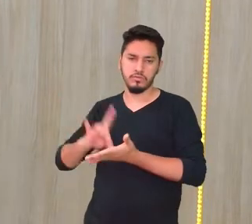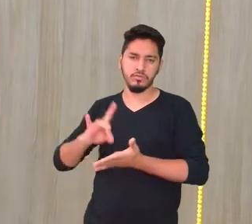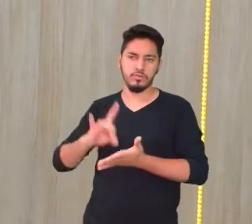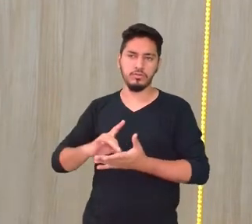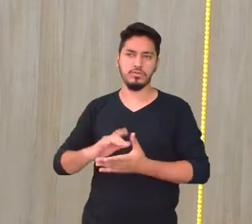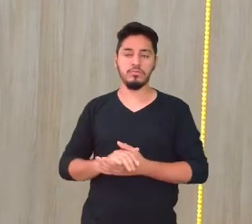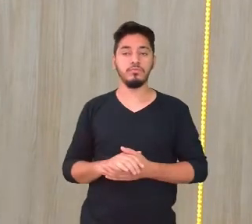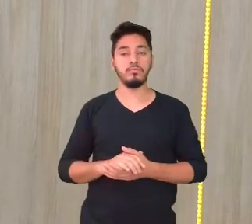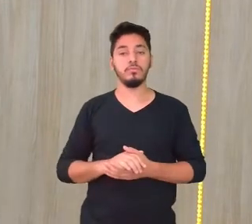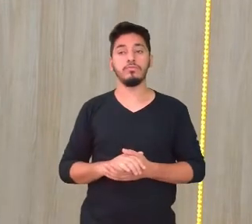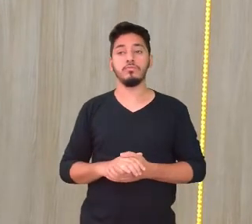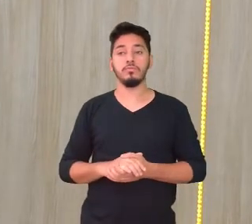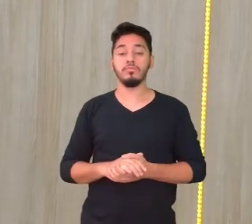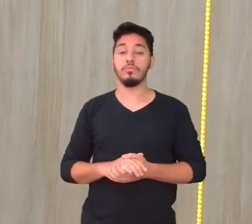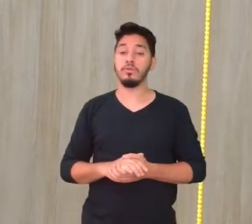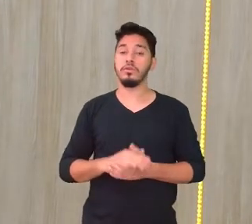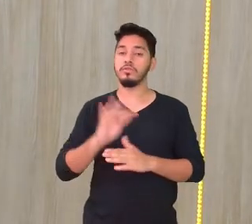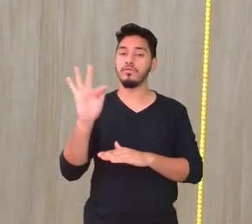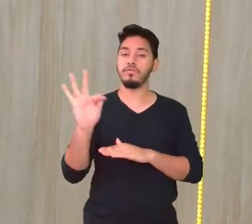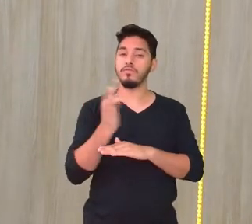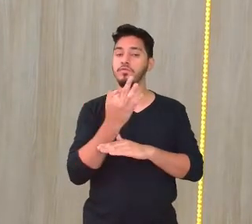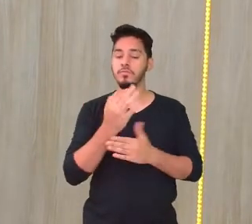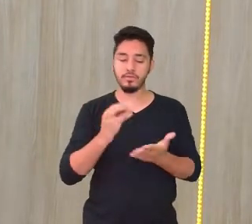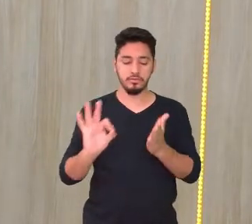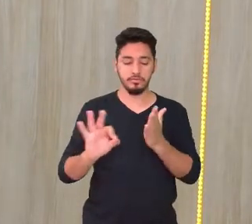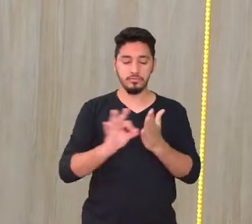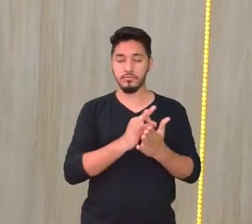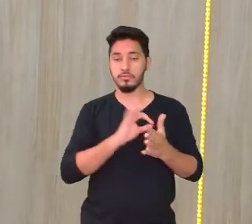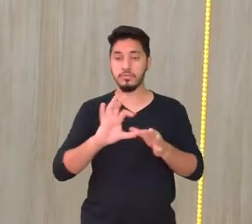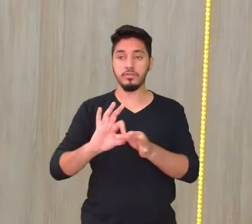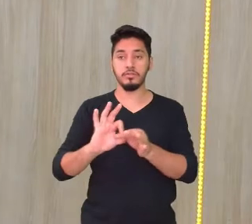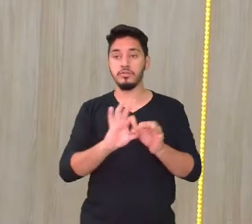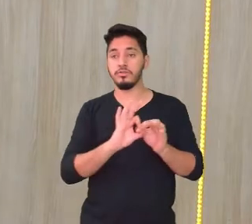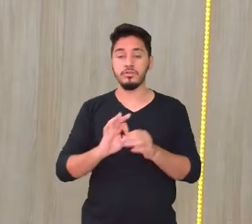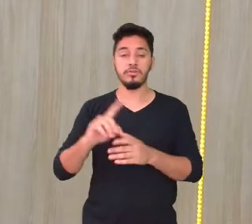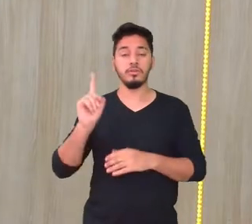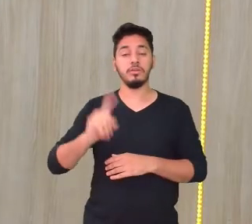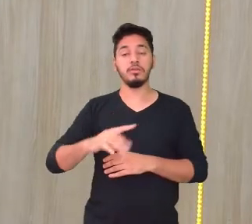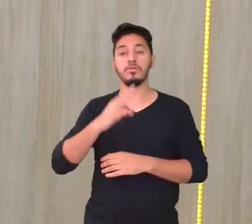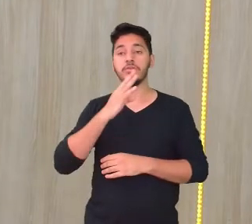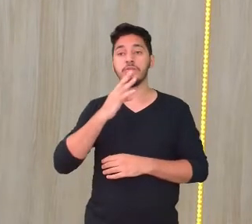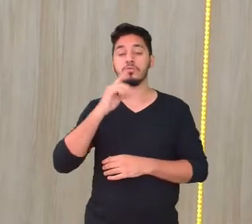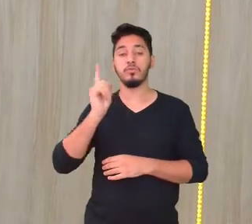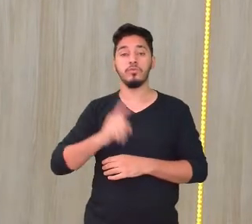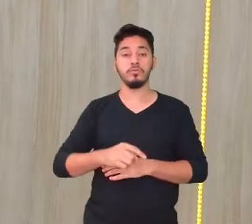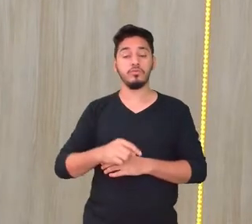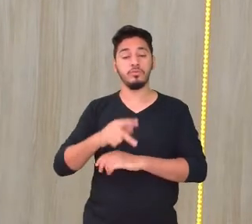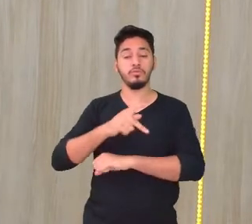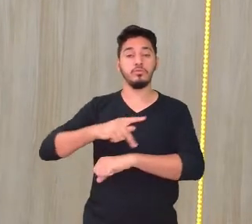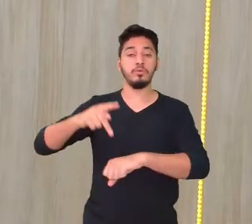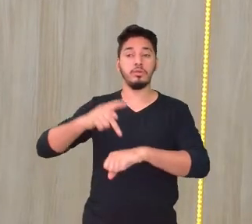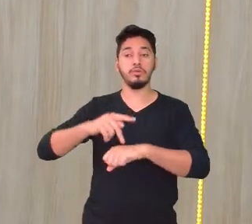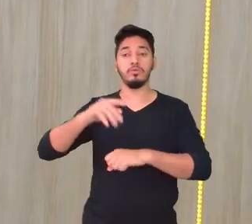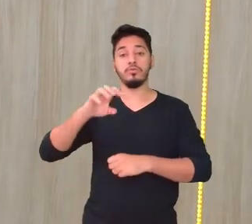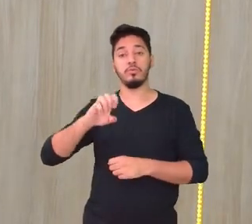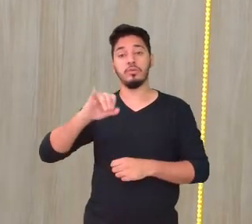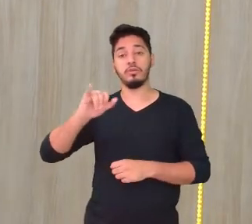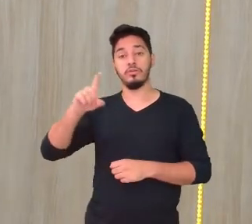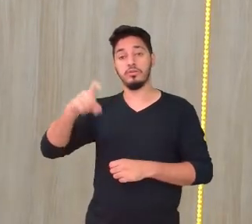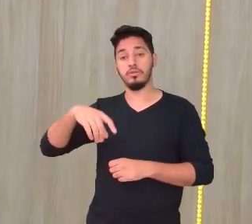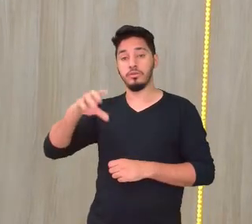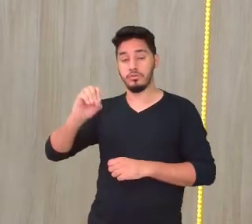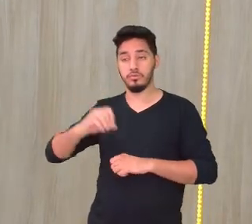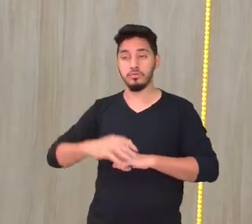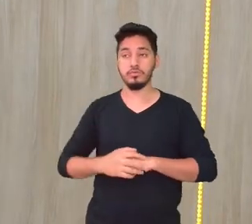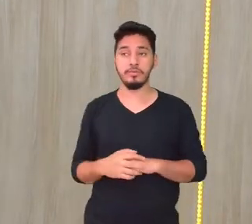e eles formalizam aí essa aliança que vai ficar conhecida como as Nações do Eixo, né?